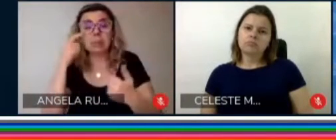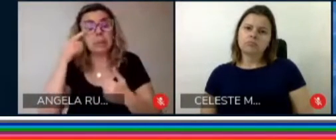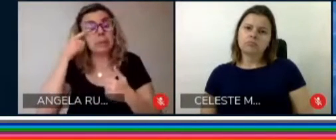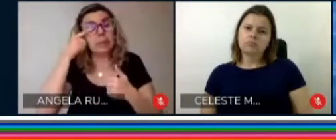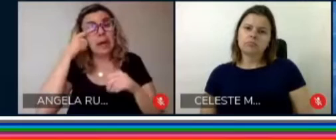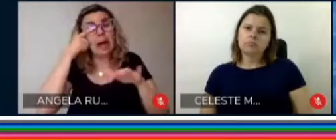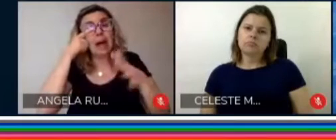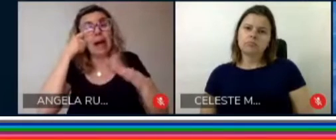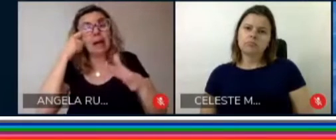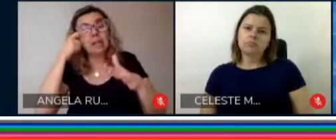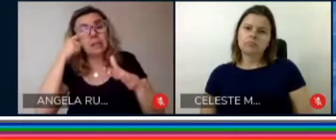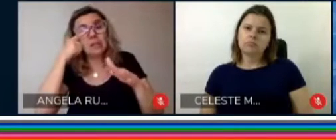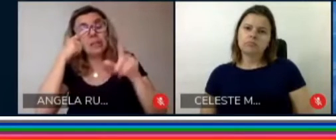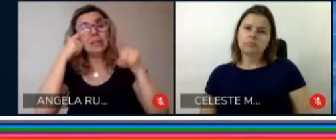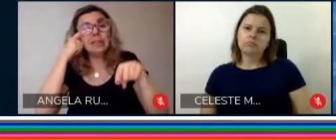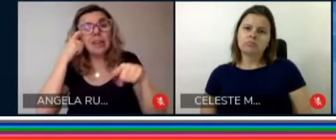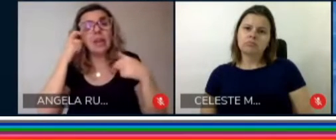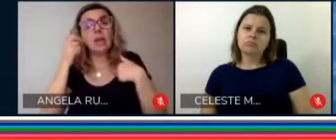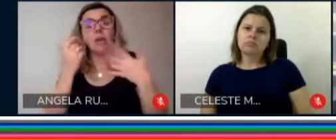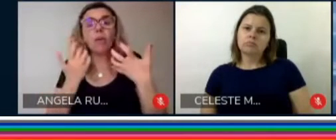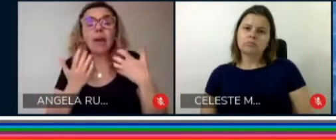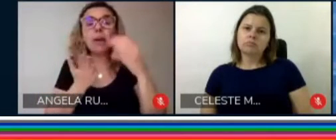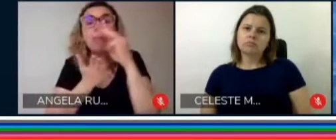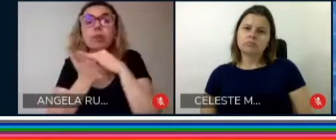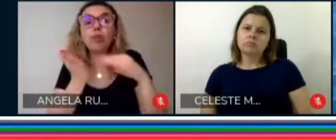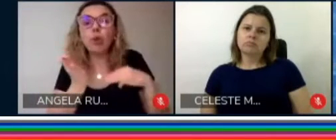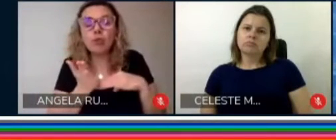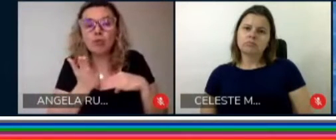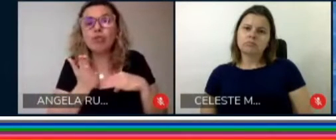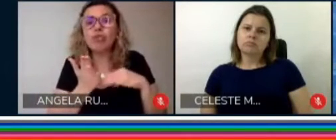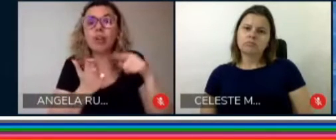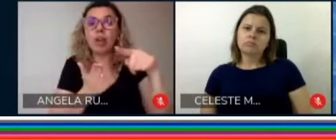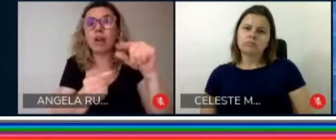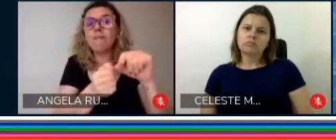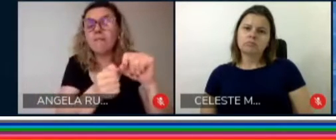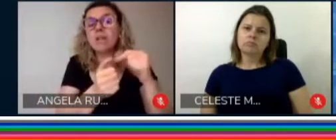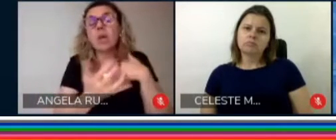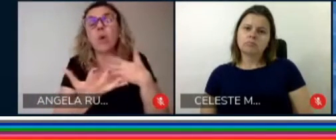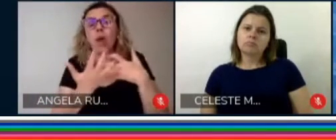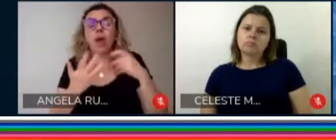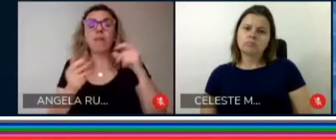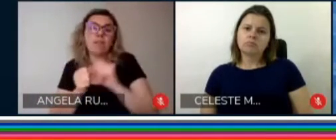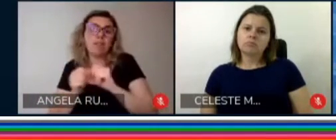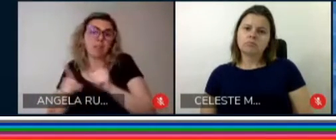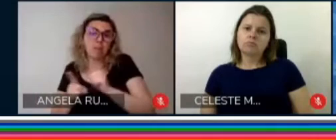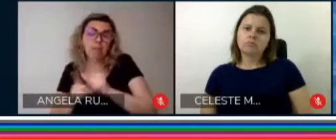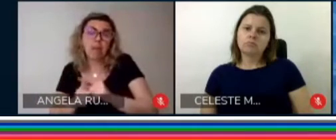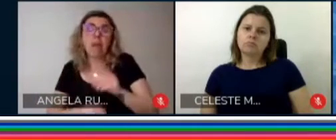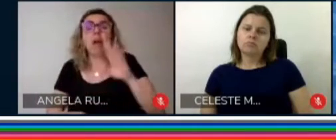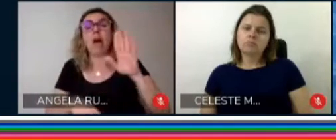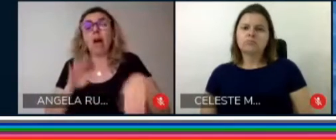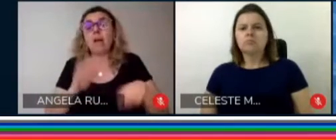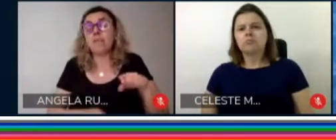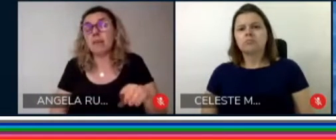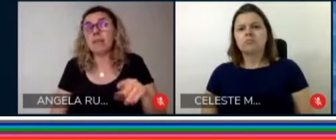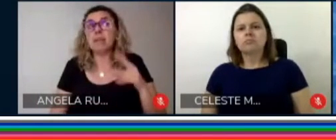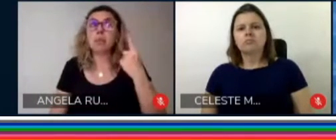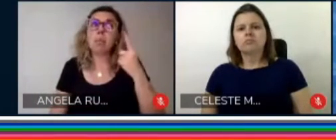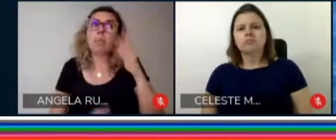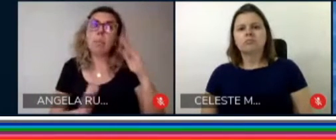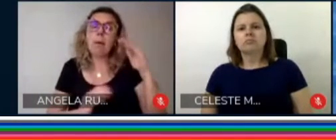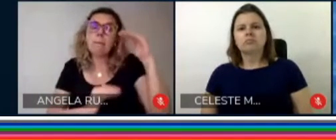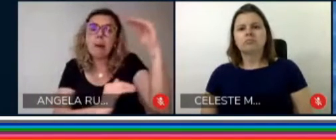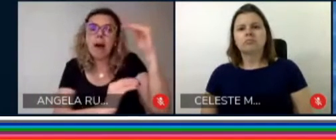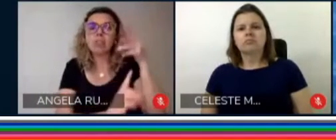vezes é uma metodologia que me interessa, que foi aplicada por aquele pesquisador, às vezes é alguma parte do referencial